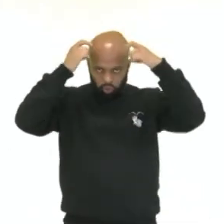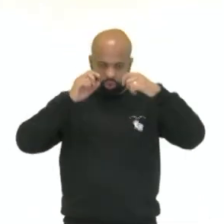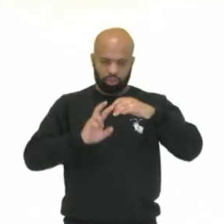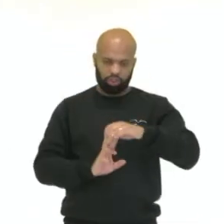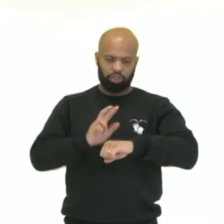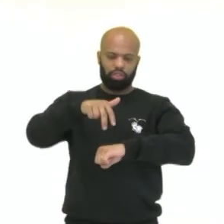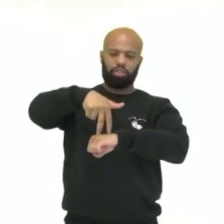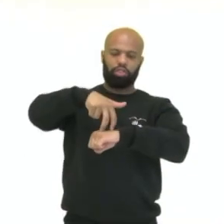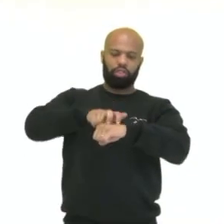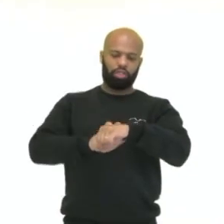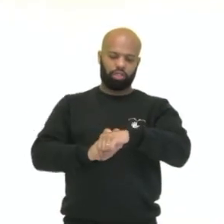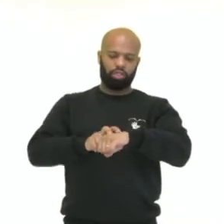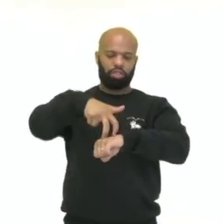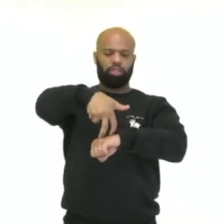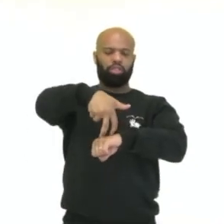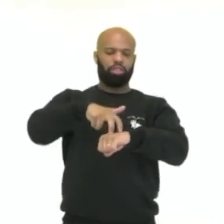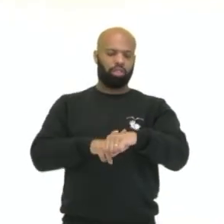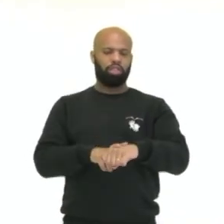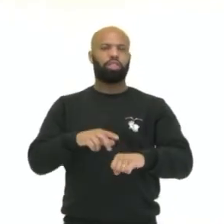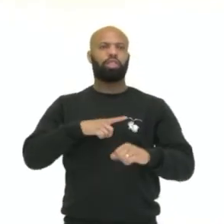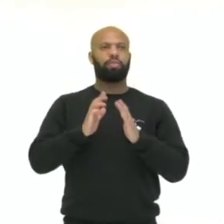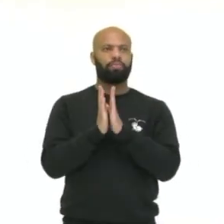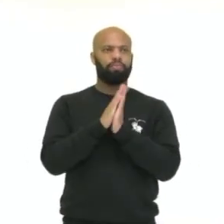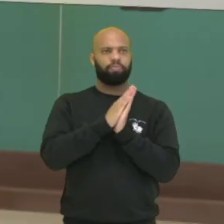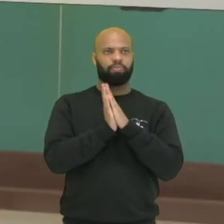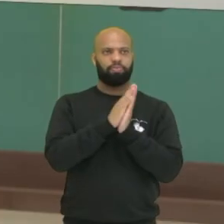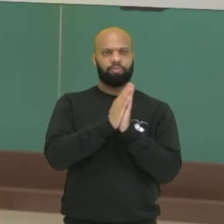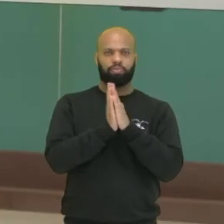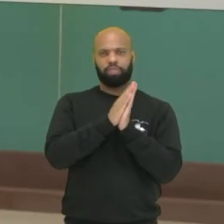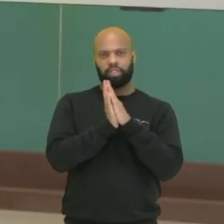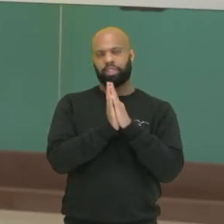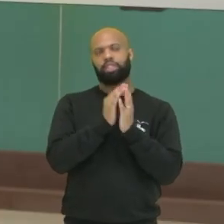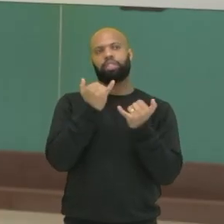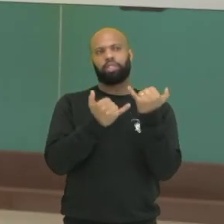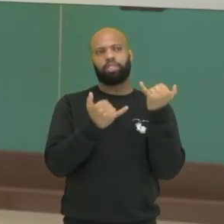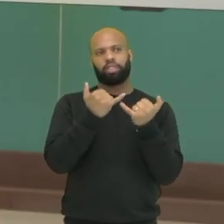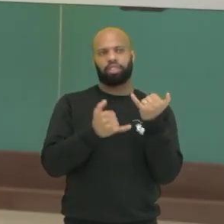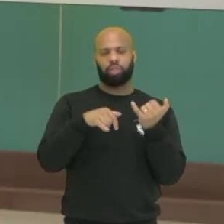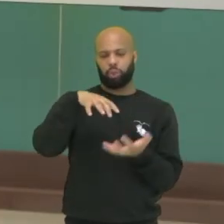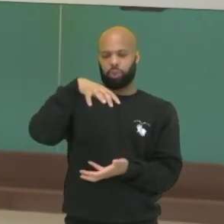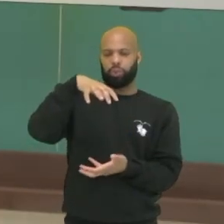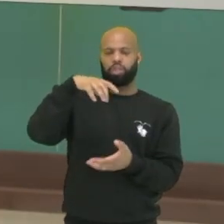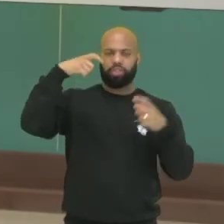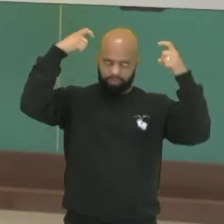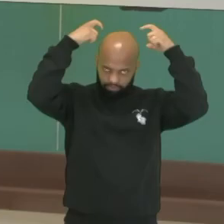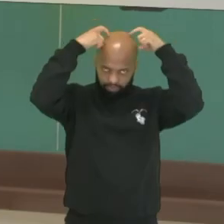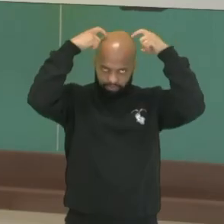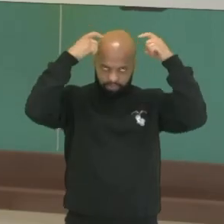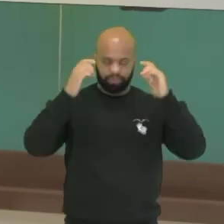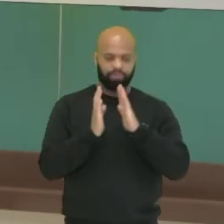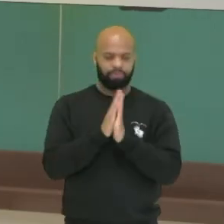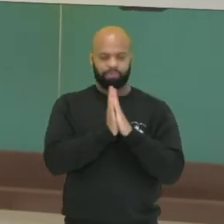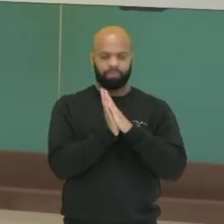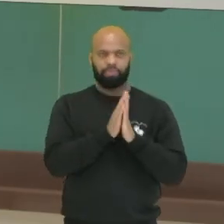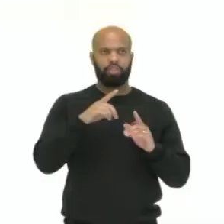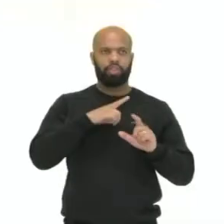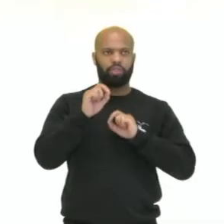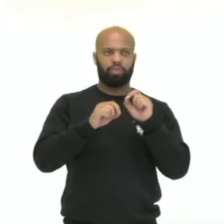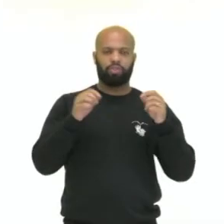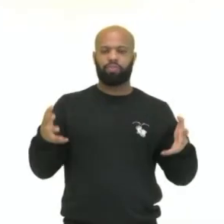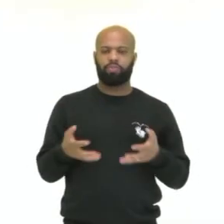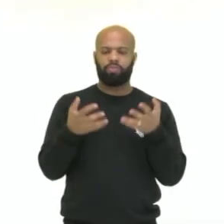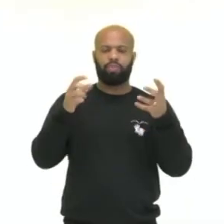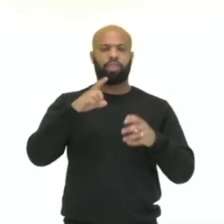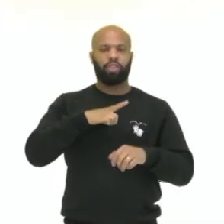e sentando. Bonecos similares, é o ursinho lá que é de pelúcia, é o boneco. Promoção com distribuição